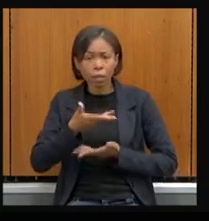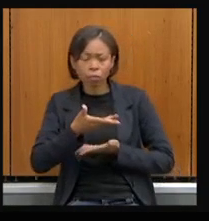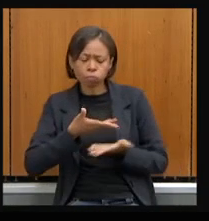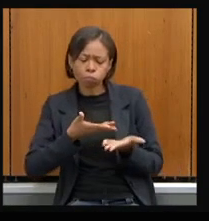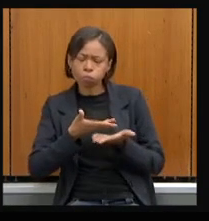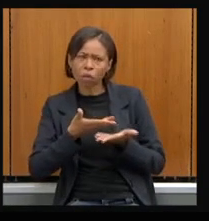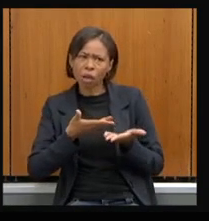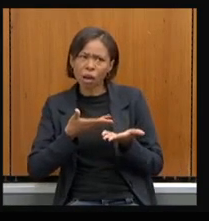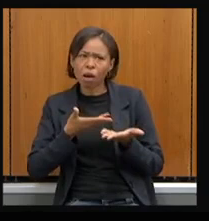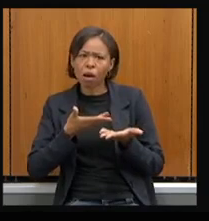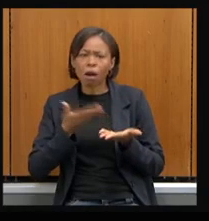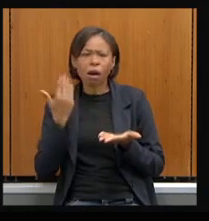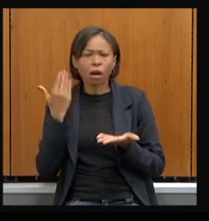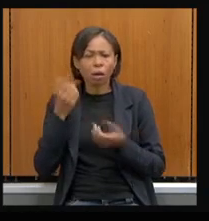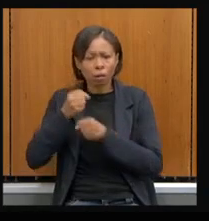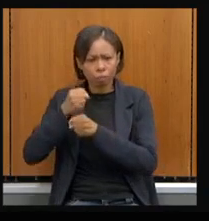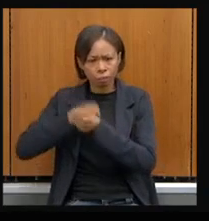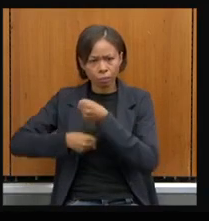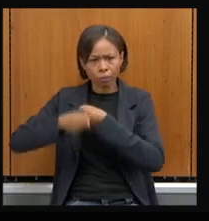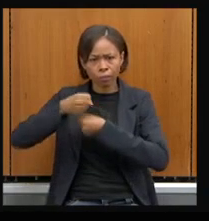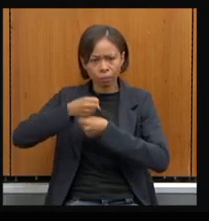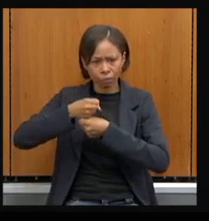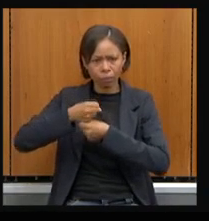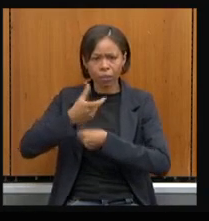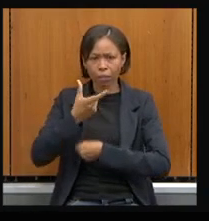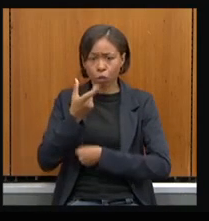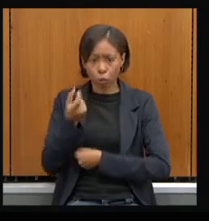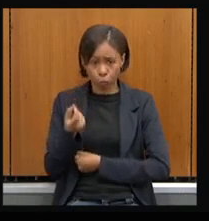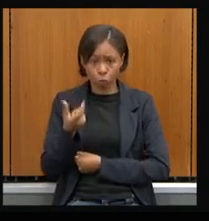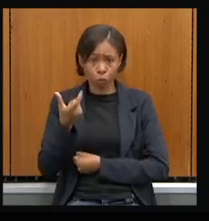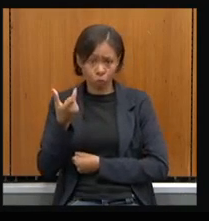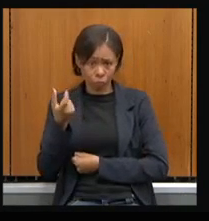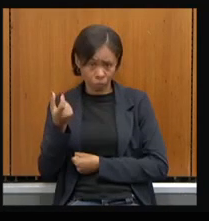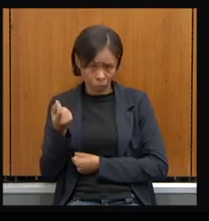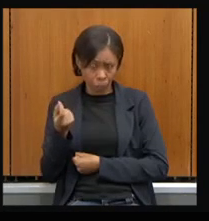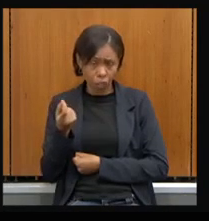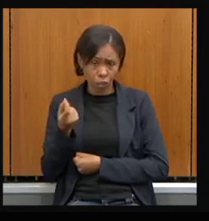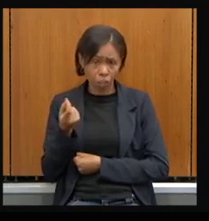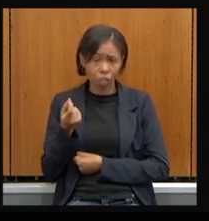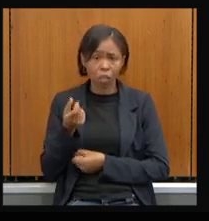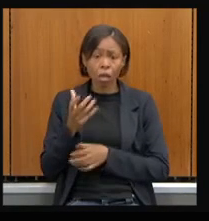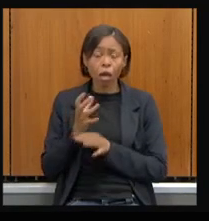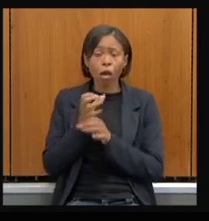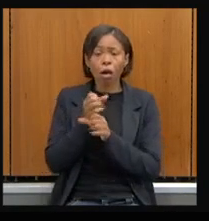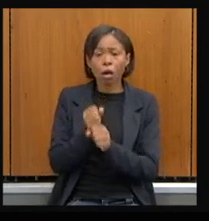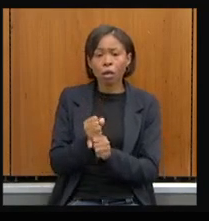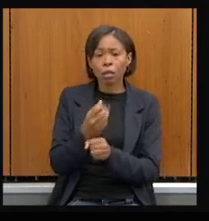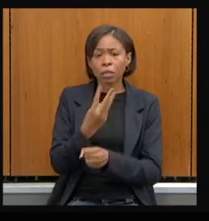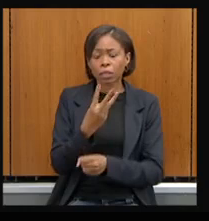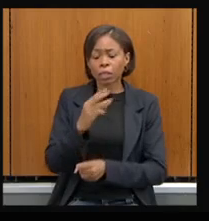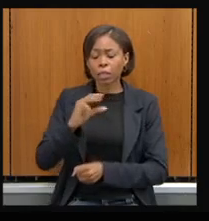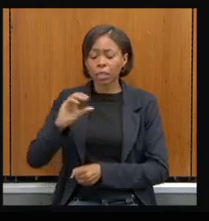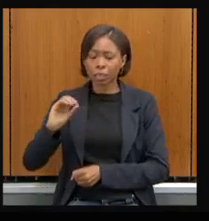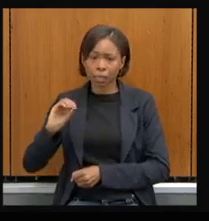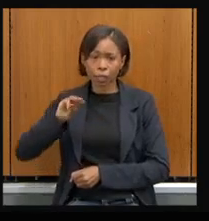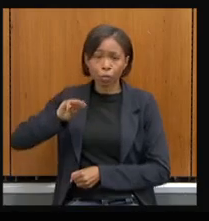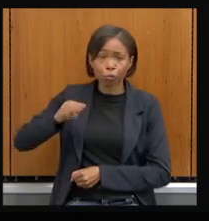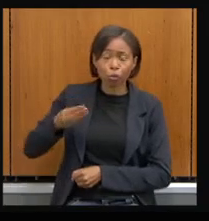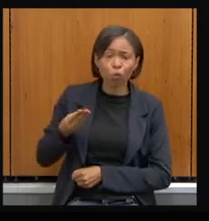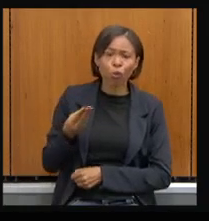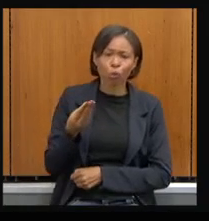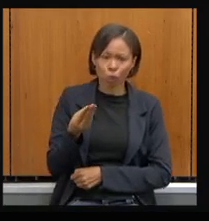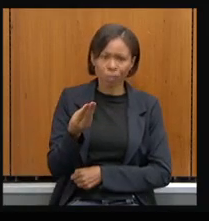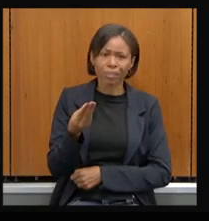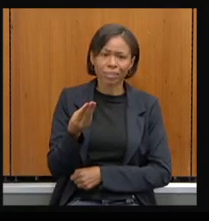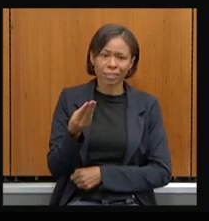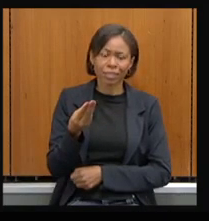passado, a época com o ministro Marcelo Alvaro Antônio, 300 milhões de reais para o Fugetu, para o